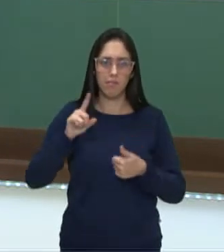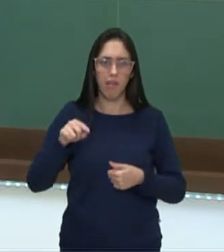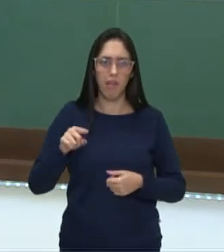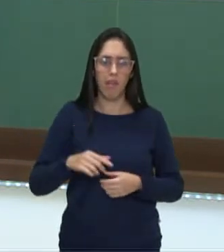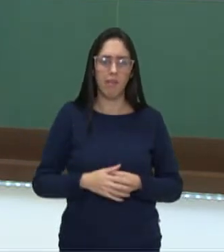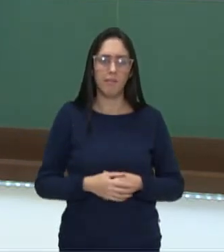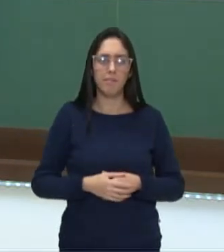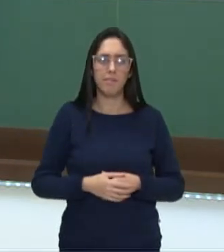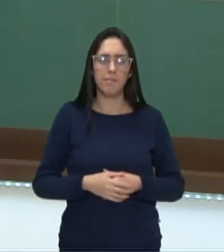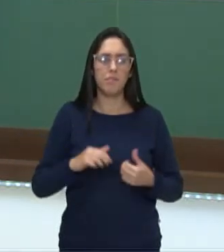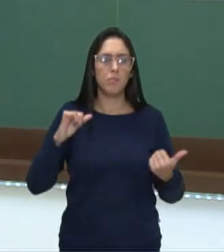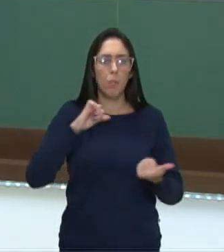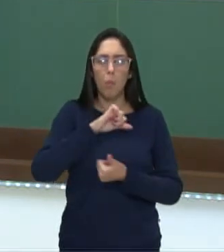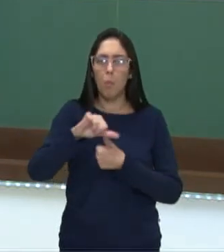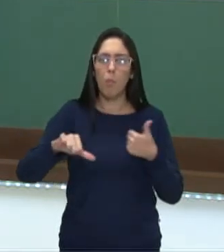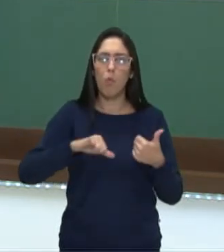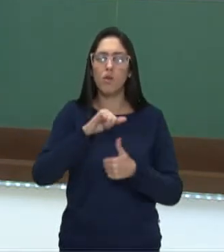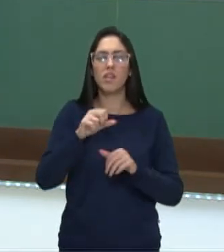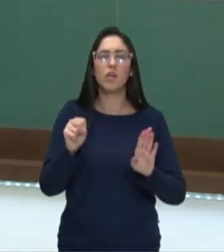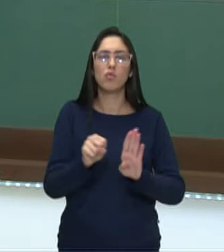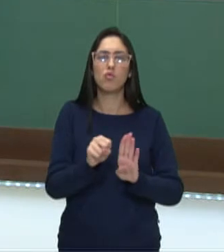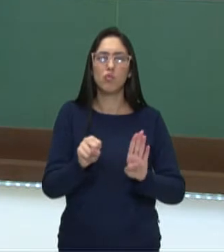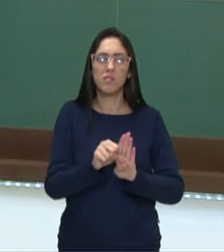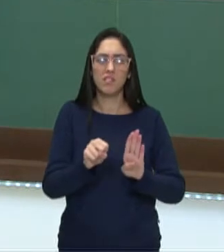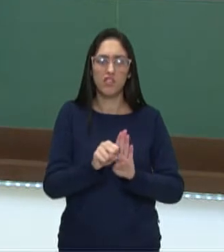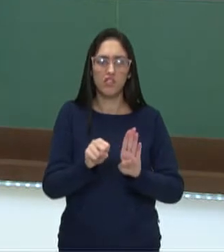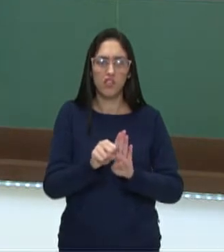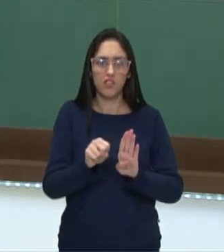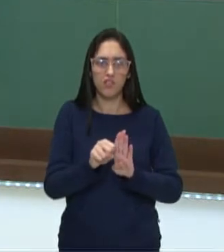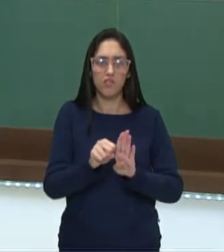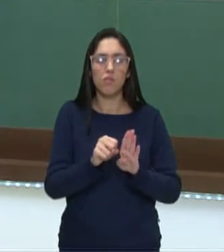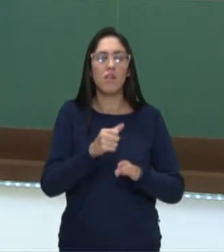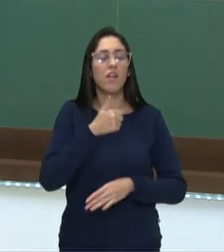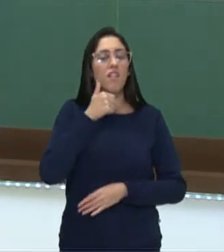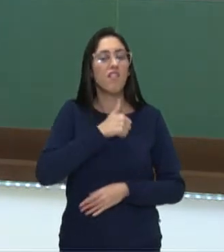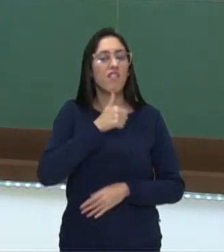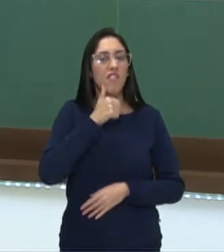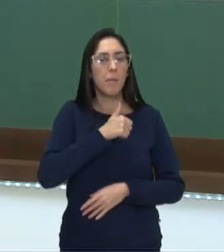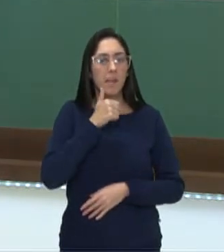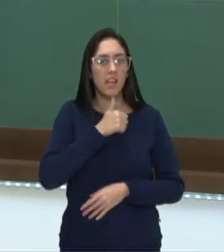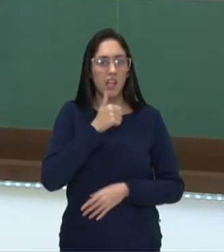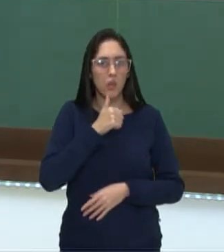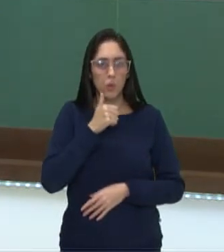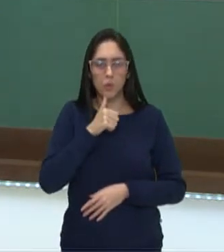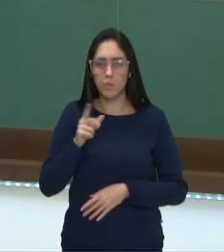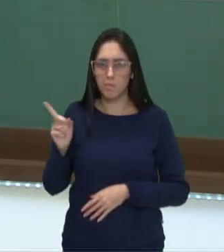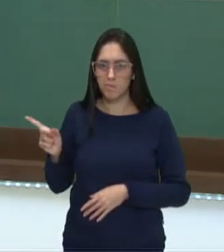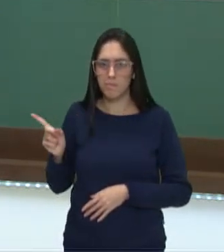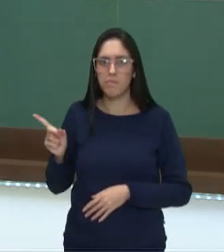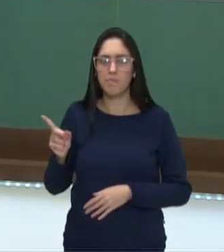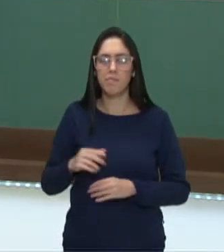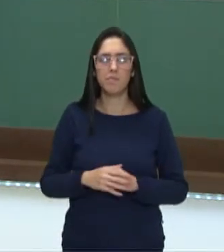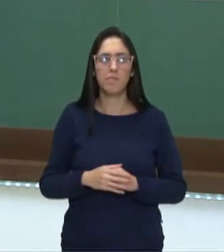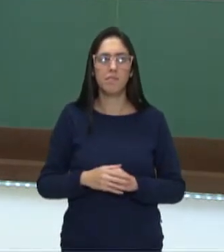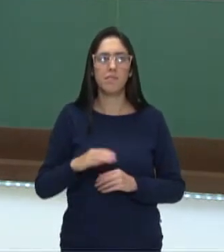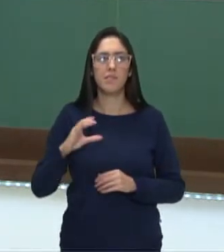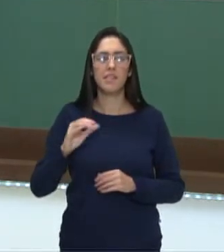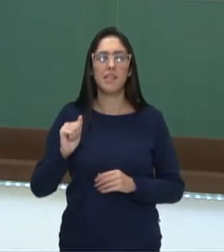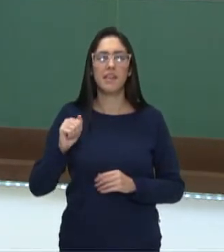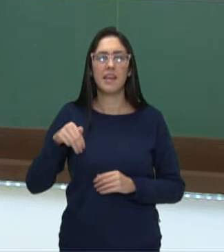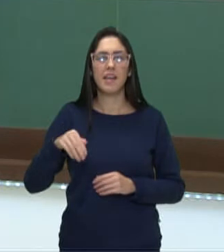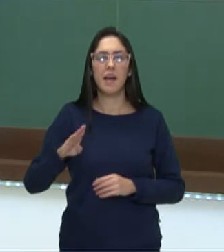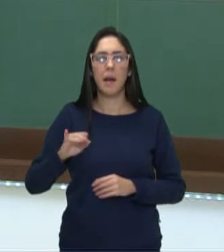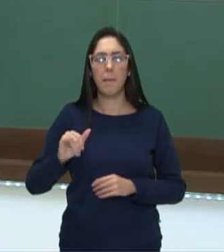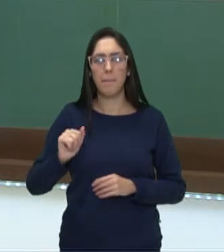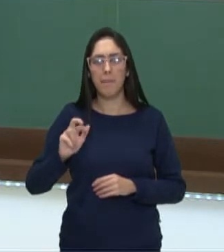né? Mudar para o substantivo, então, aqui, ó, feminino, tá? E se cambiar ele substantivo